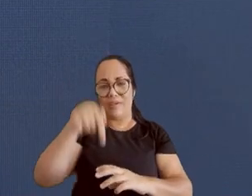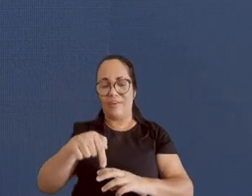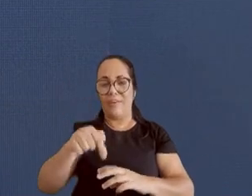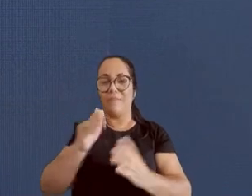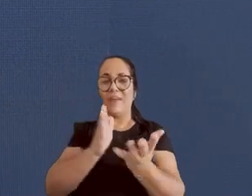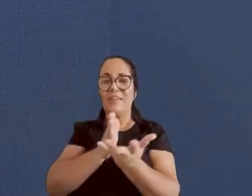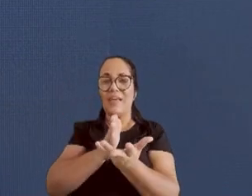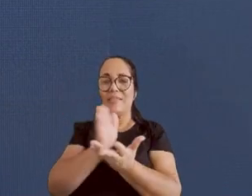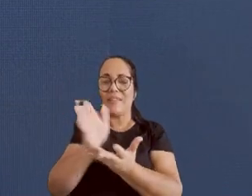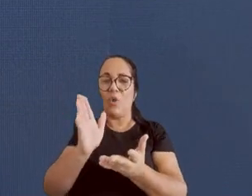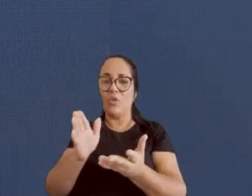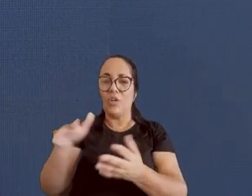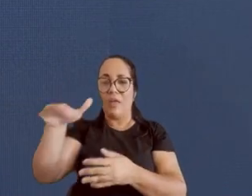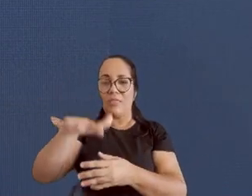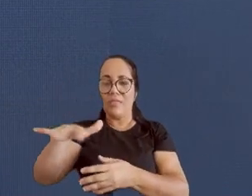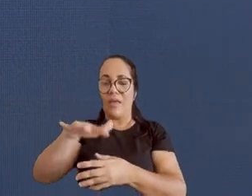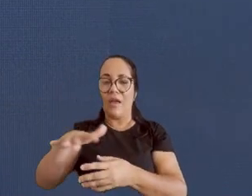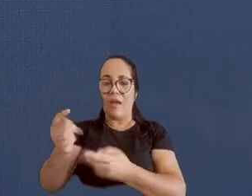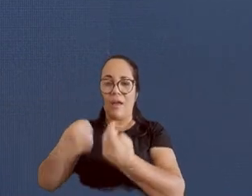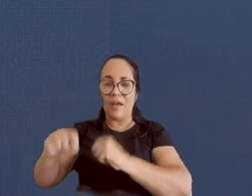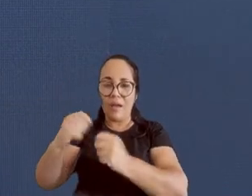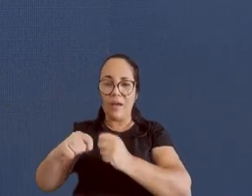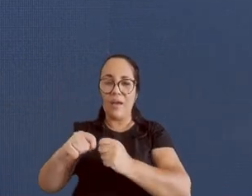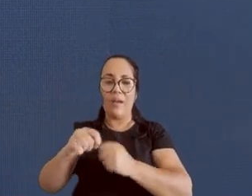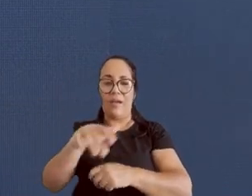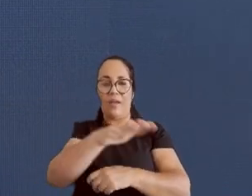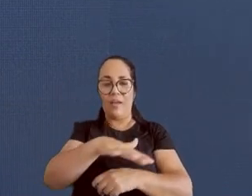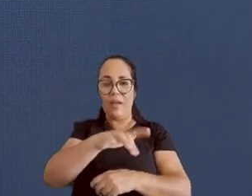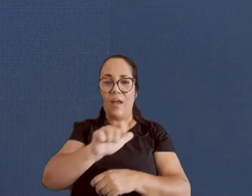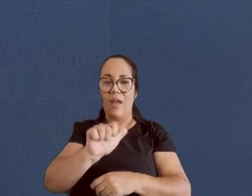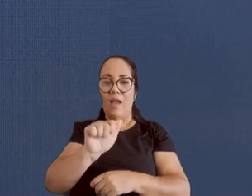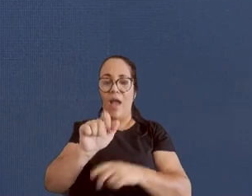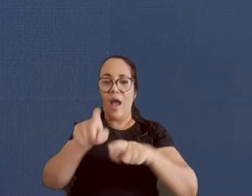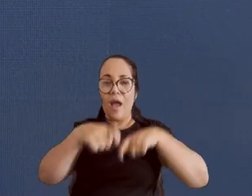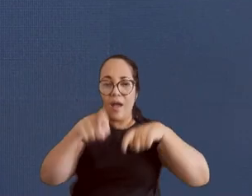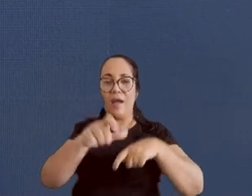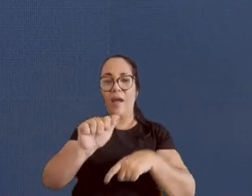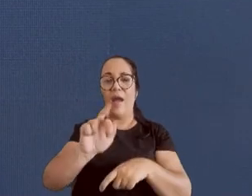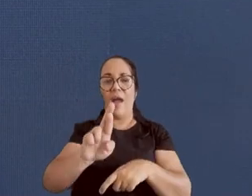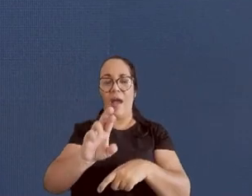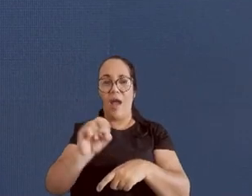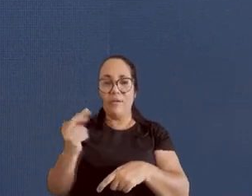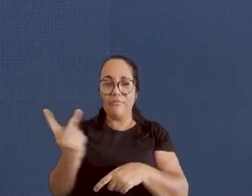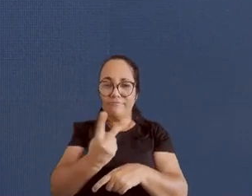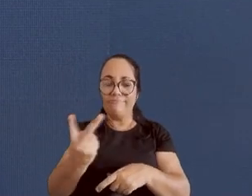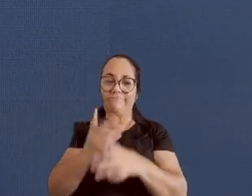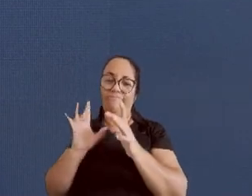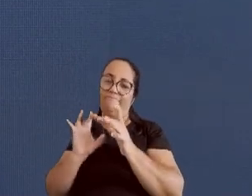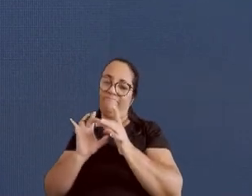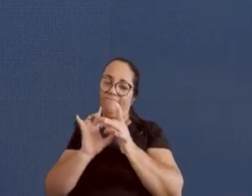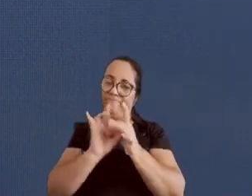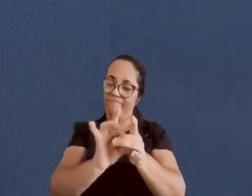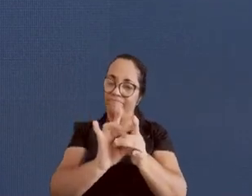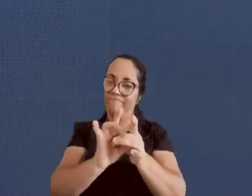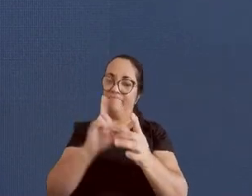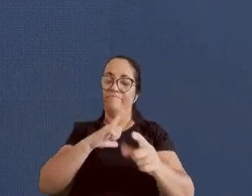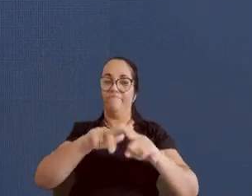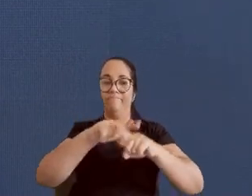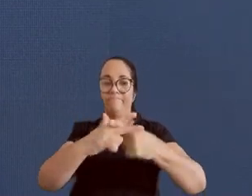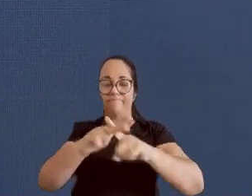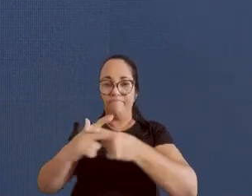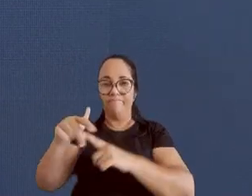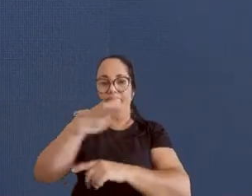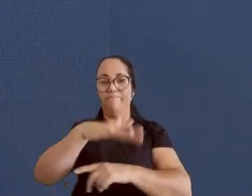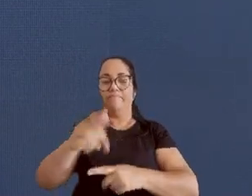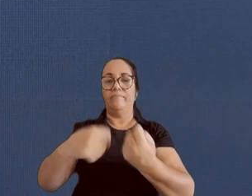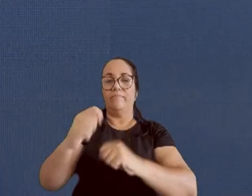o mercado né e a capacidade do produtor rural de se capitalizar e buscar ferramentas no mercado financeiro nas suas diversas formas de